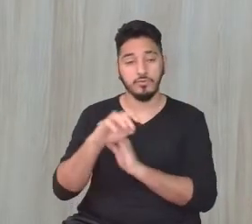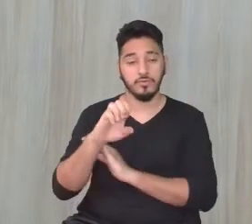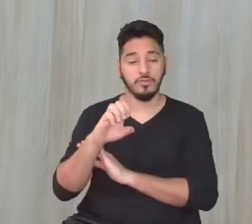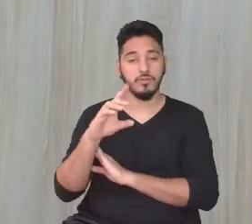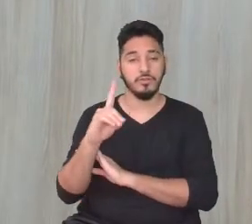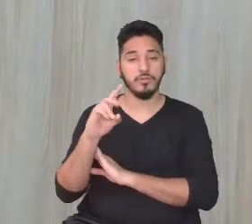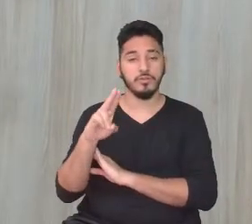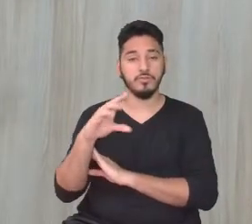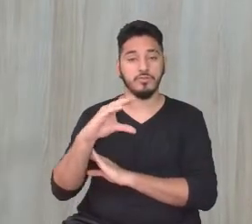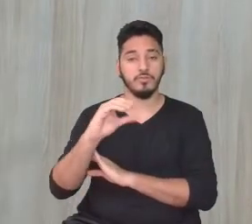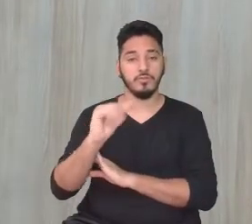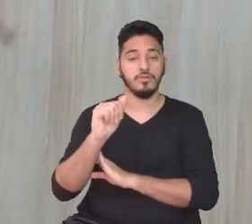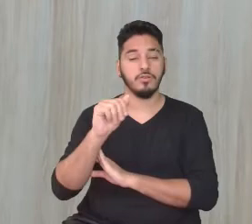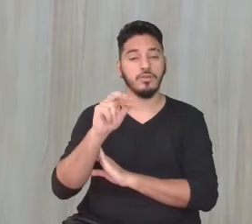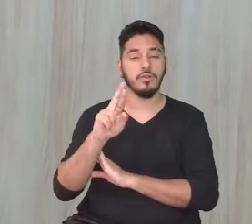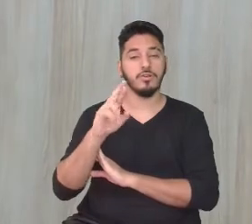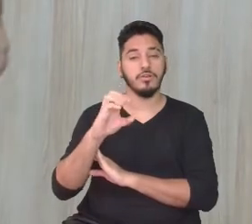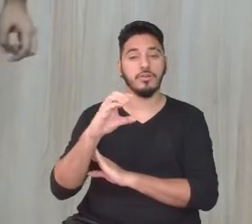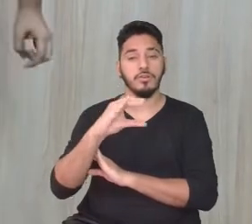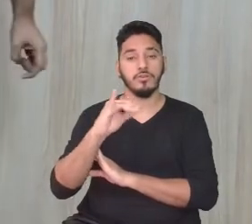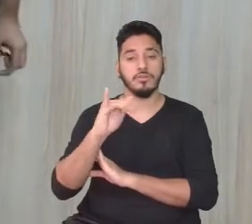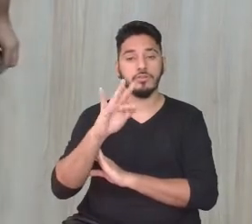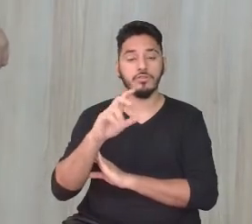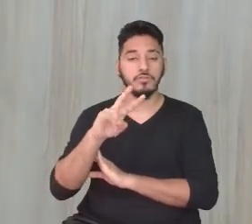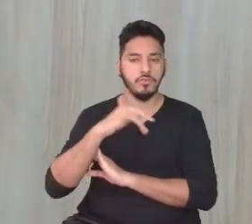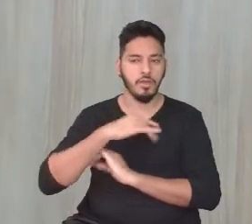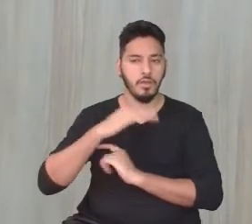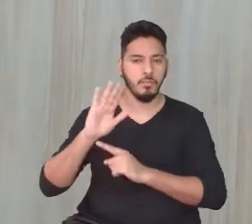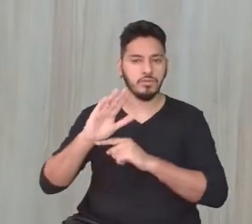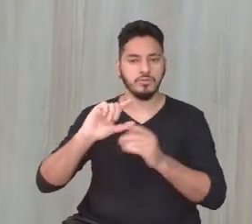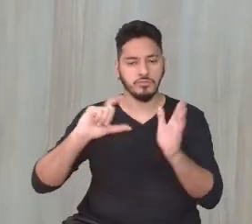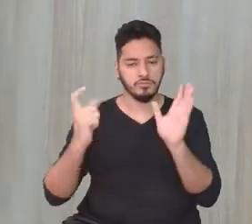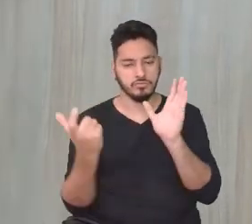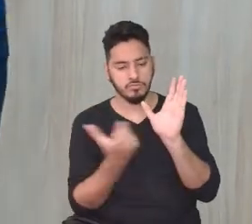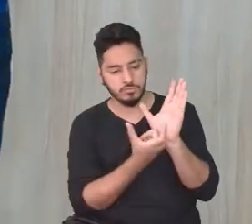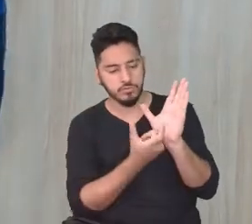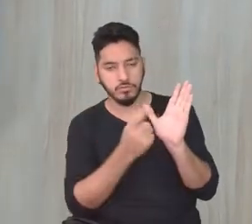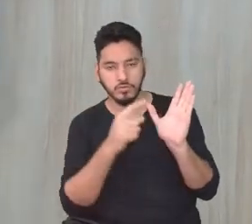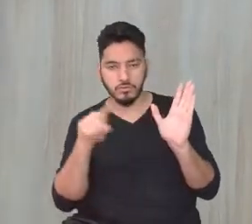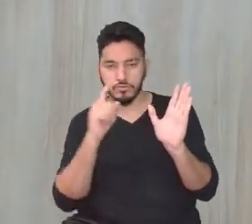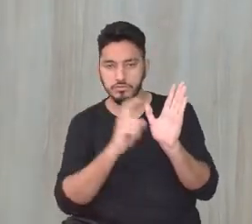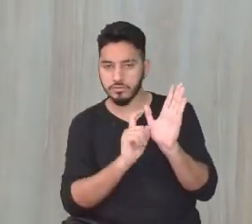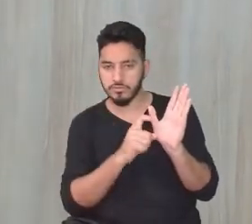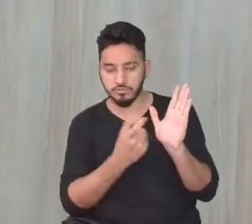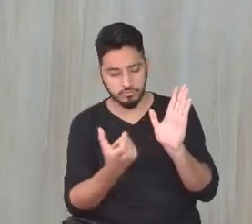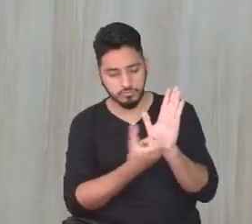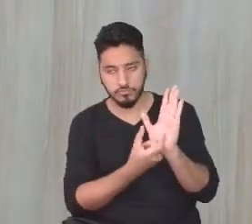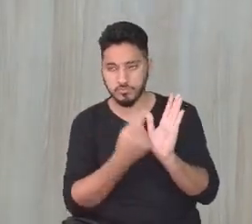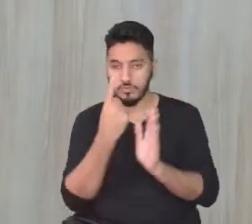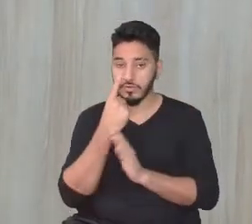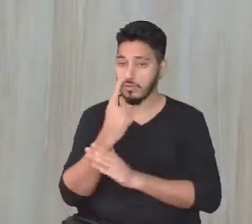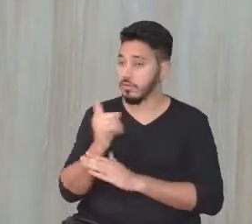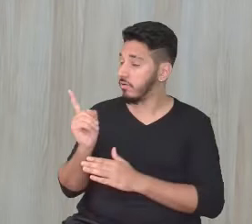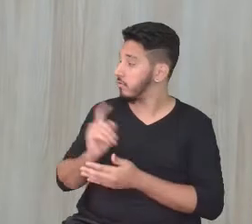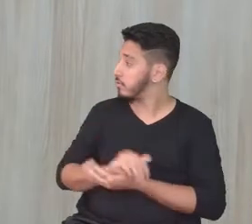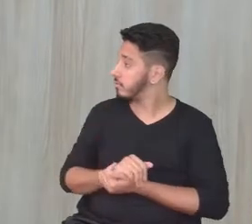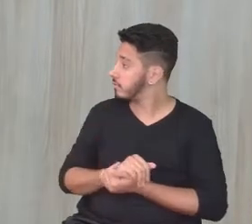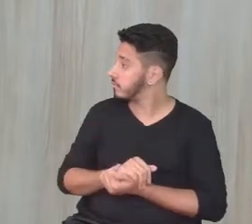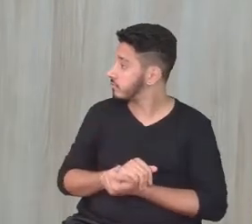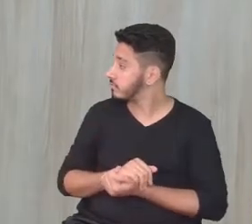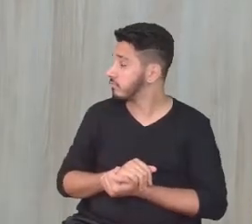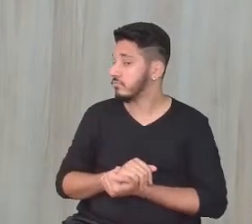educa Recife Então vai aparecer até os QR codes ali na sua tela